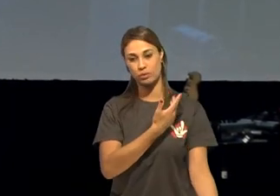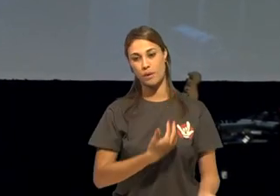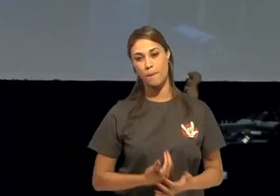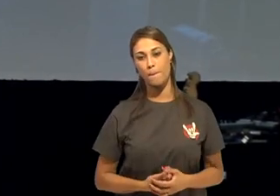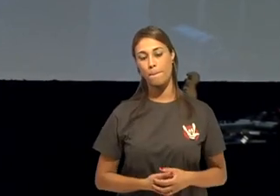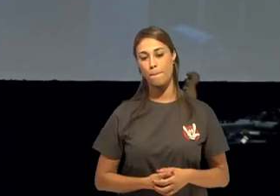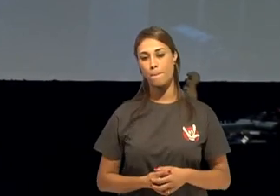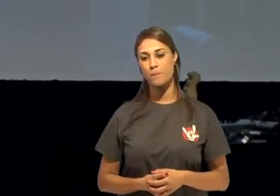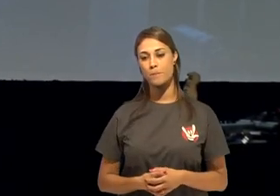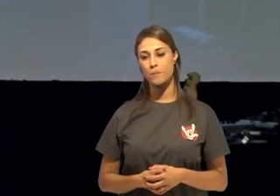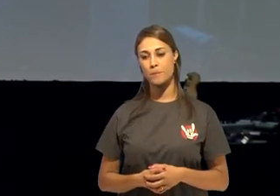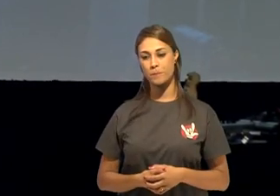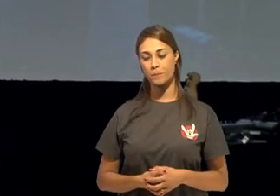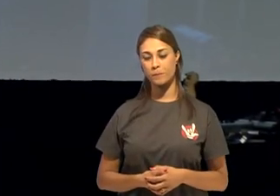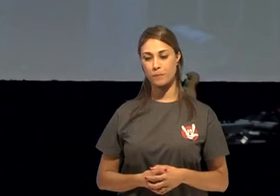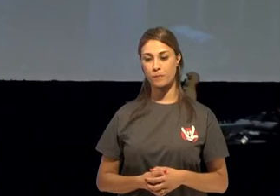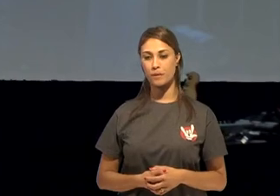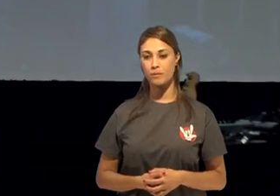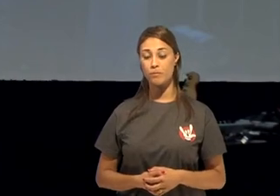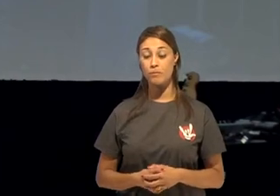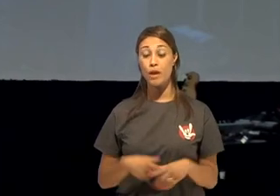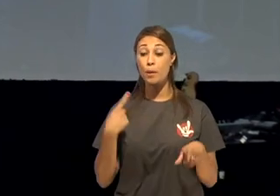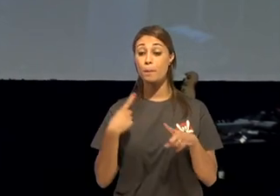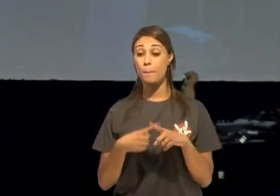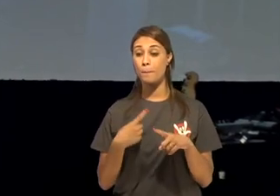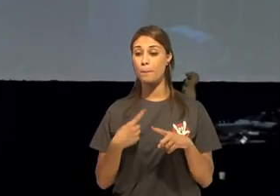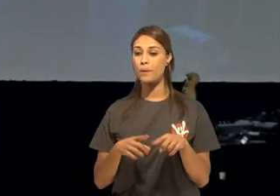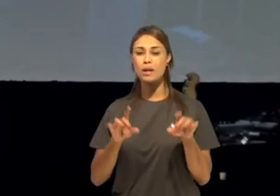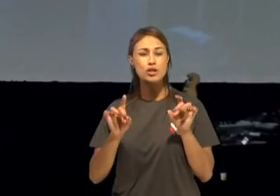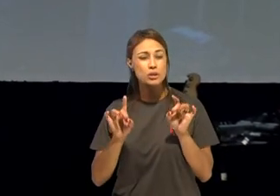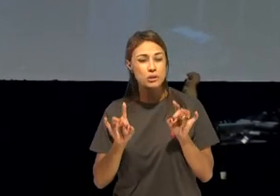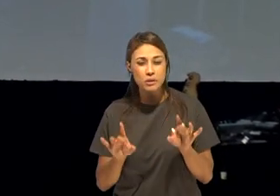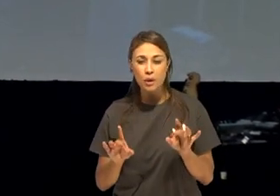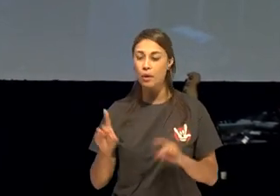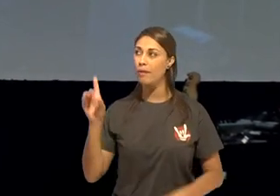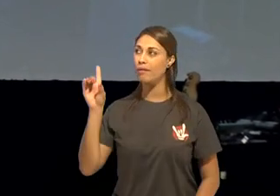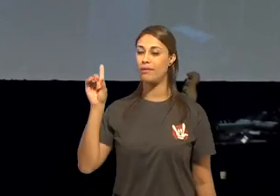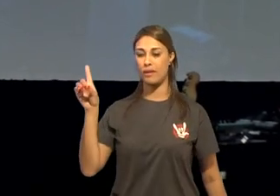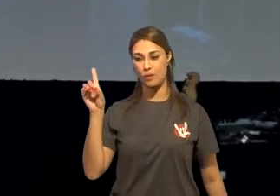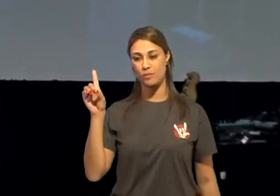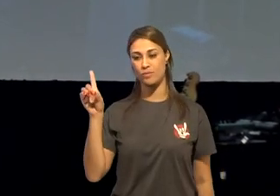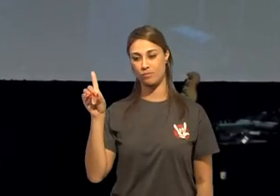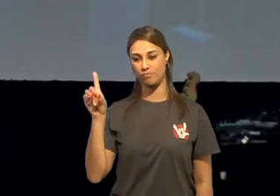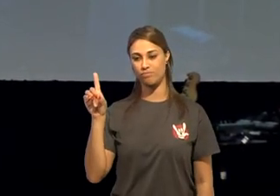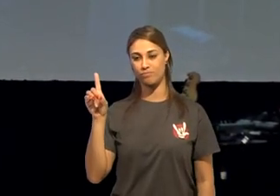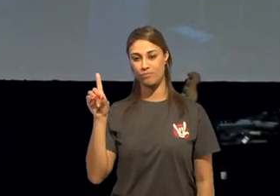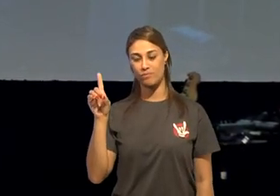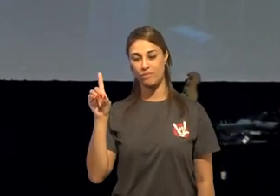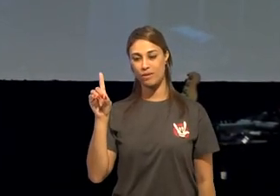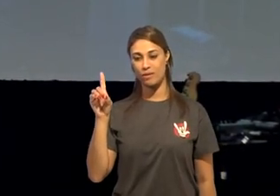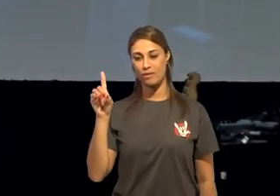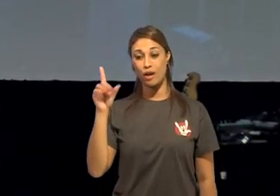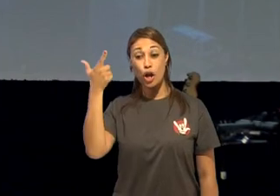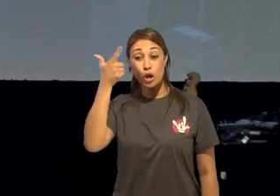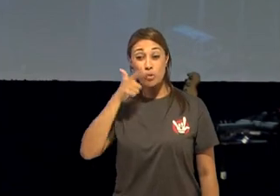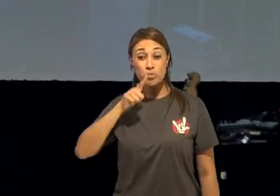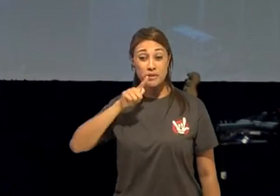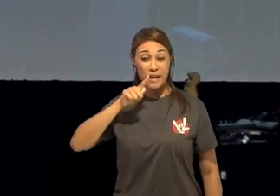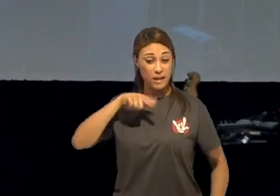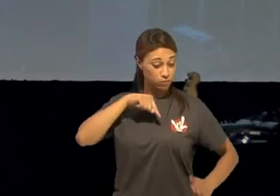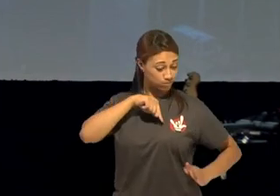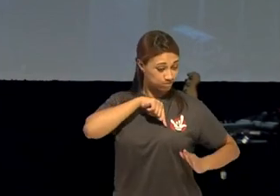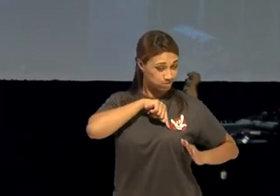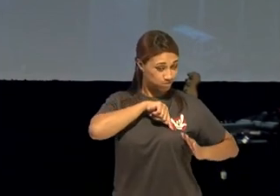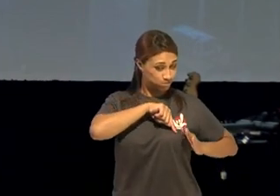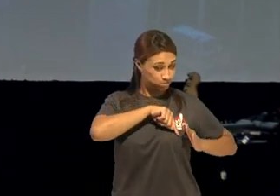Porque não tem ninguém nessa terra que entra tão profundo como ele. E quando ele entra profundo,